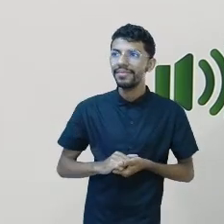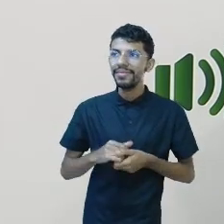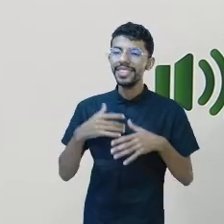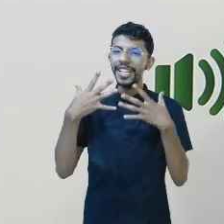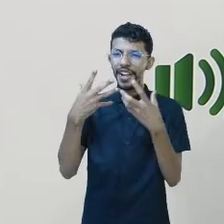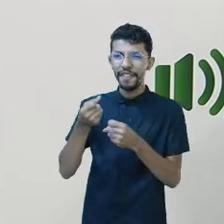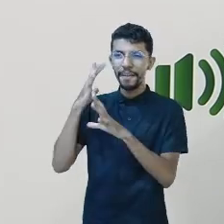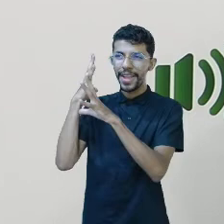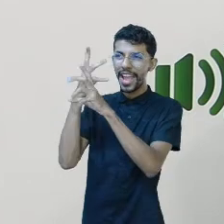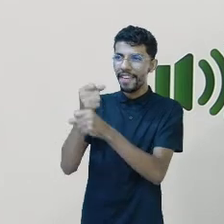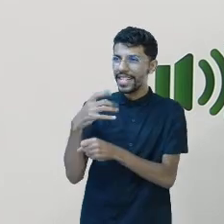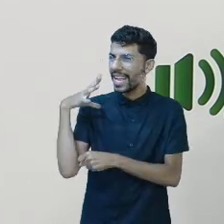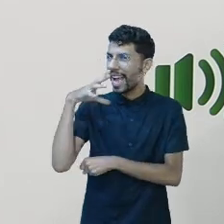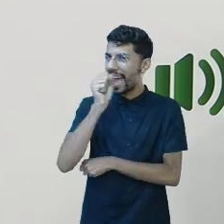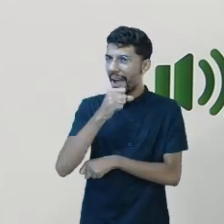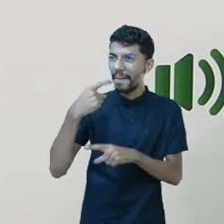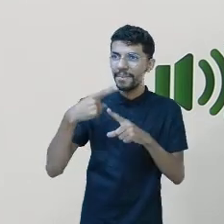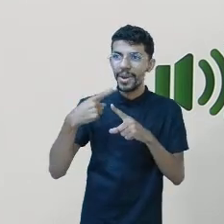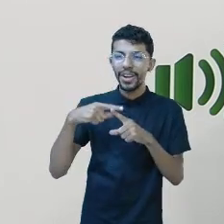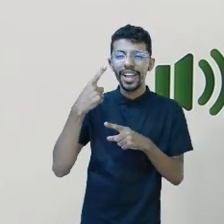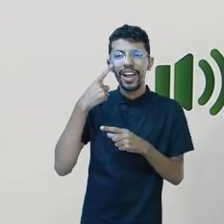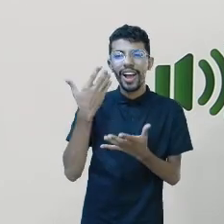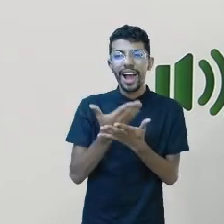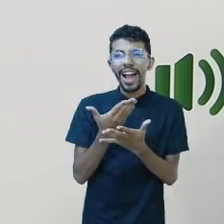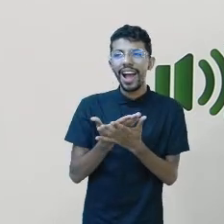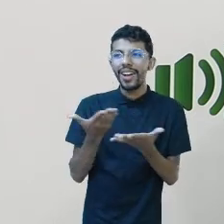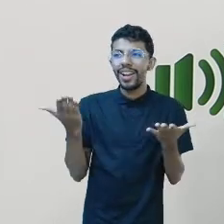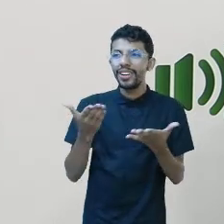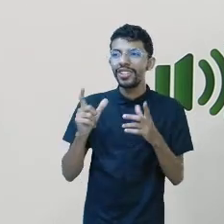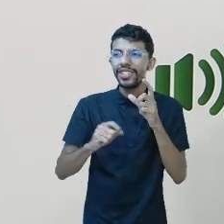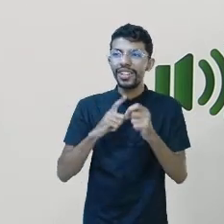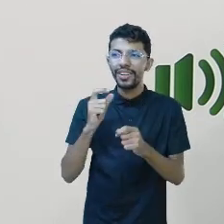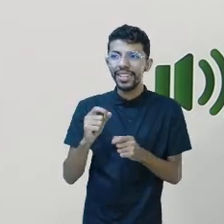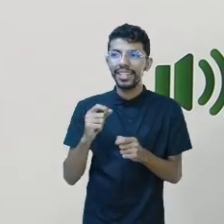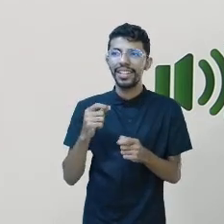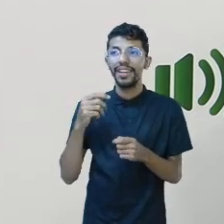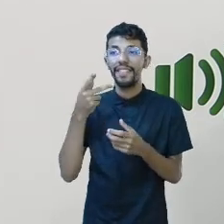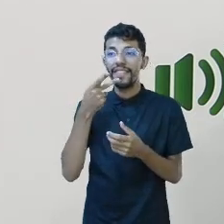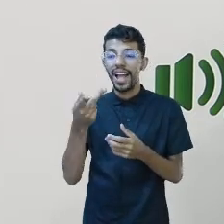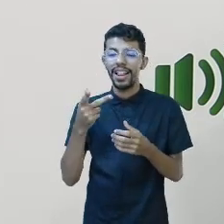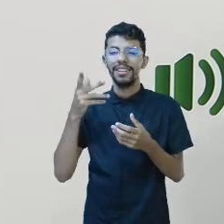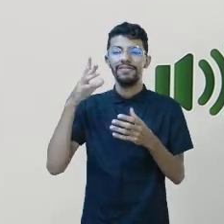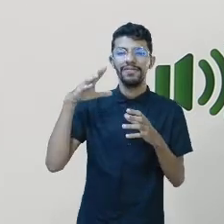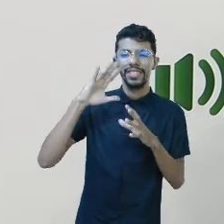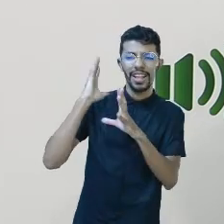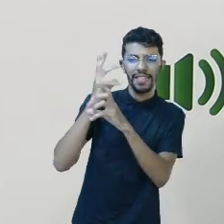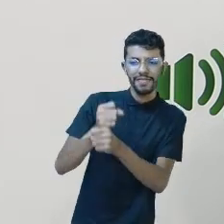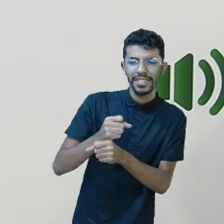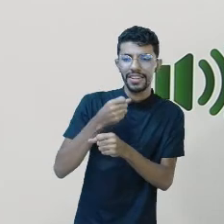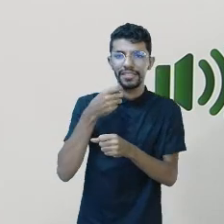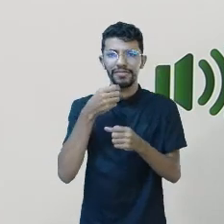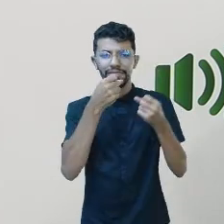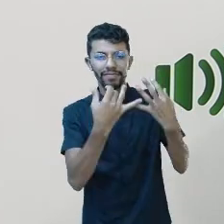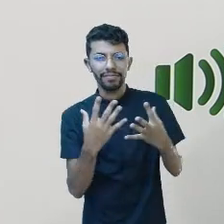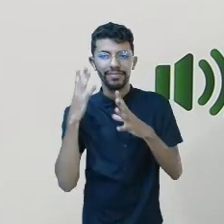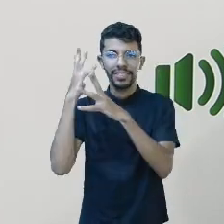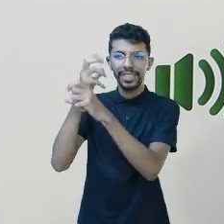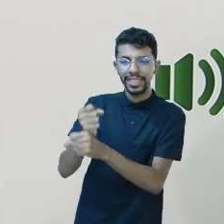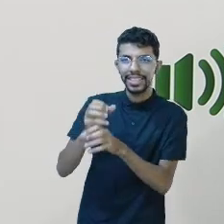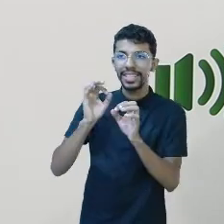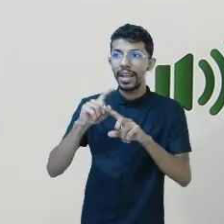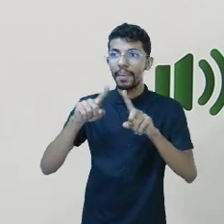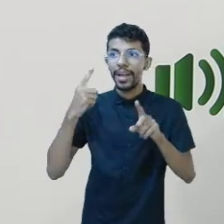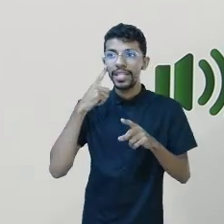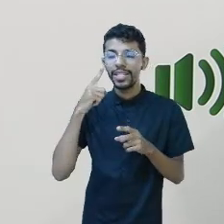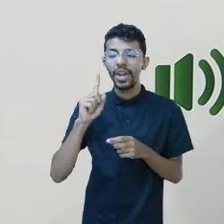bem rapidinho, porque a aula hoje foi sempre assim, né? Eu falava e revisava, falava e revisava. Então, nós vimos, hoje o nosso tema